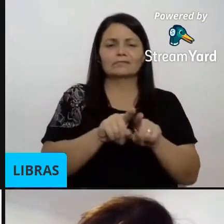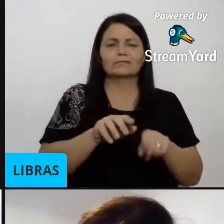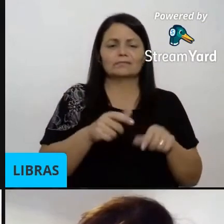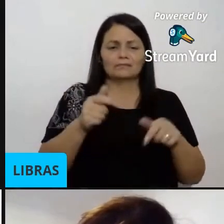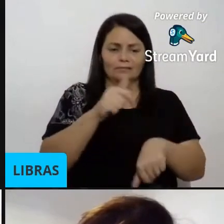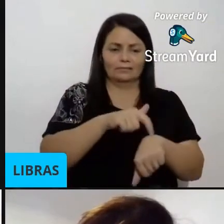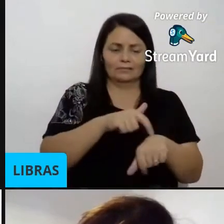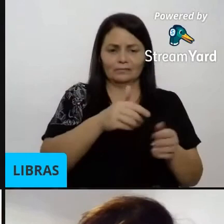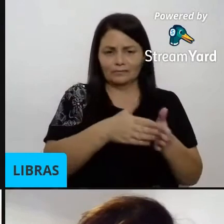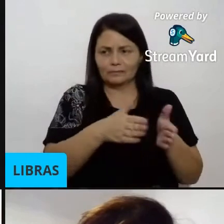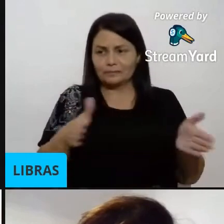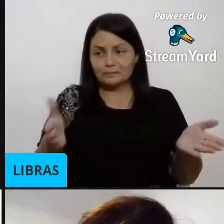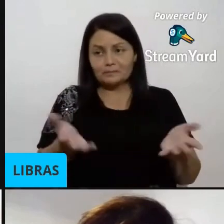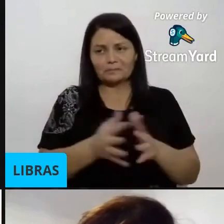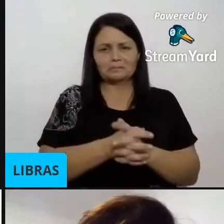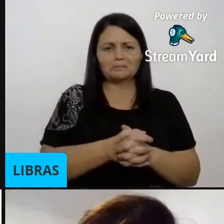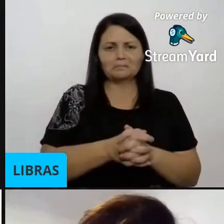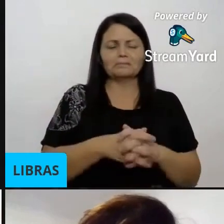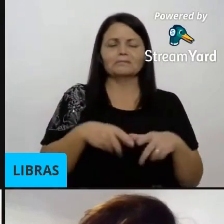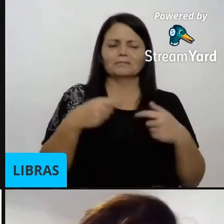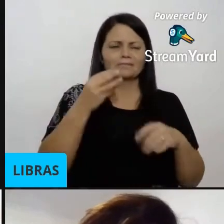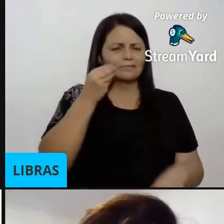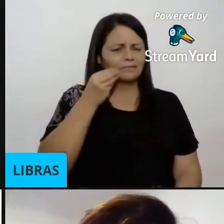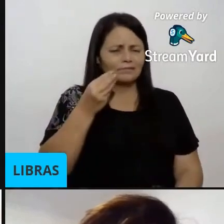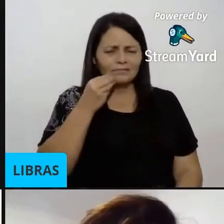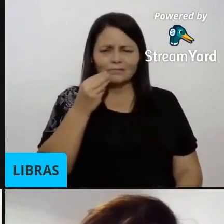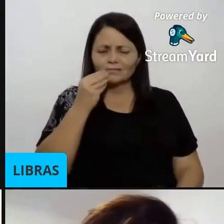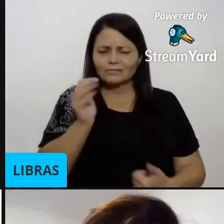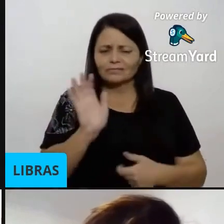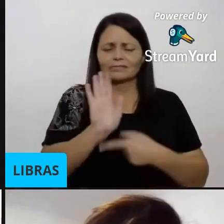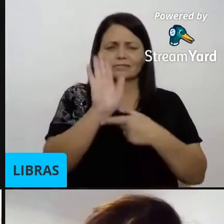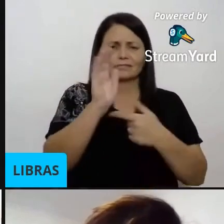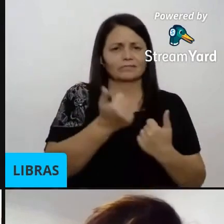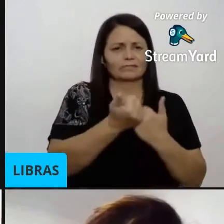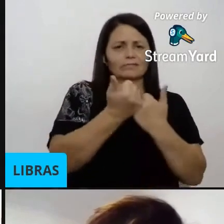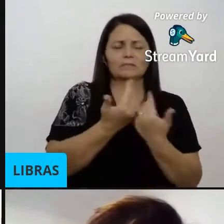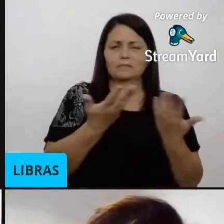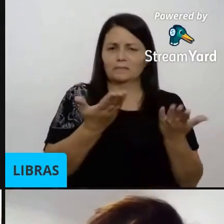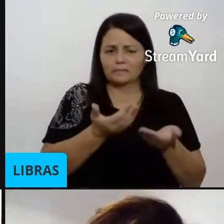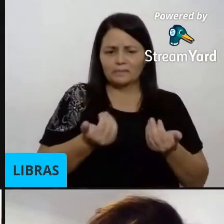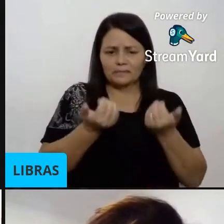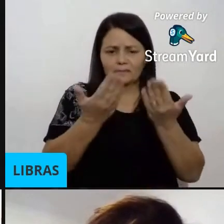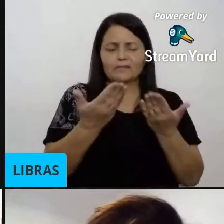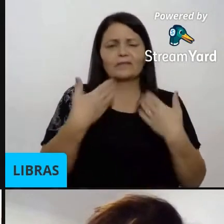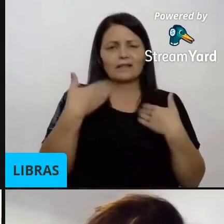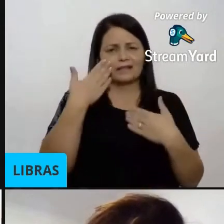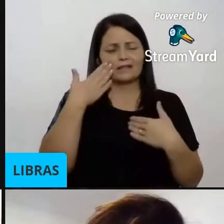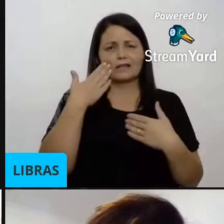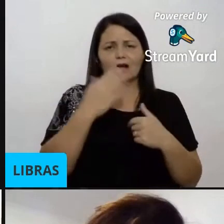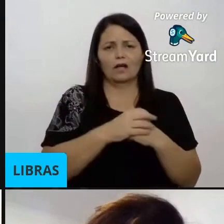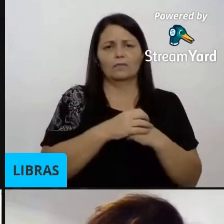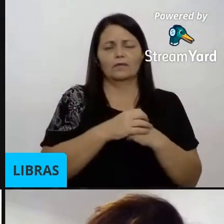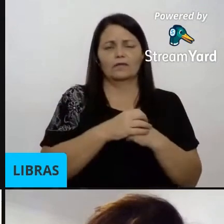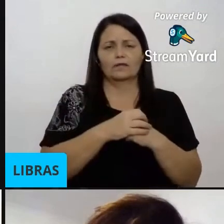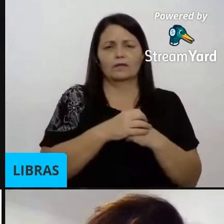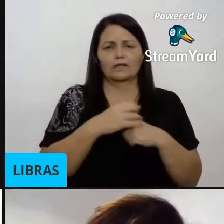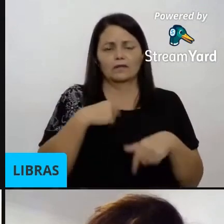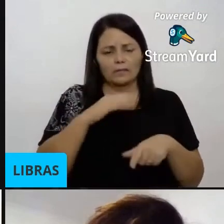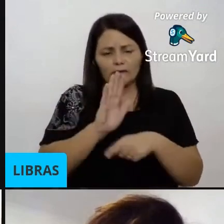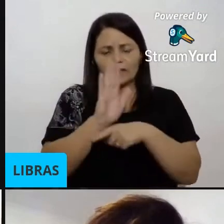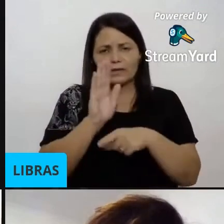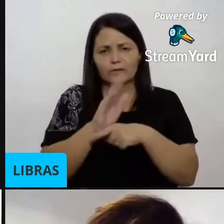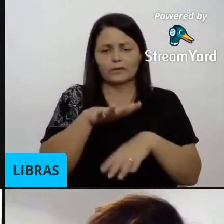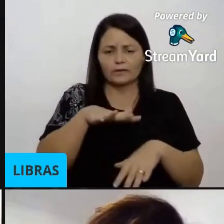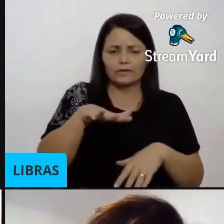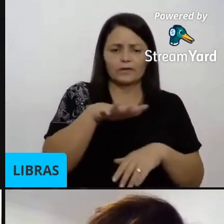momentos assim, né? A gente tem que tentar, todo mundo poder oferecer um pouco daquilo que sabe, daquilo que trabalha para ajudar, de forma